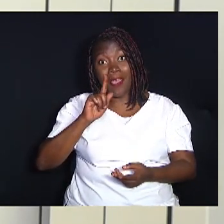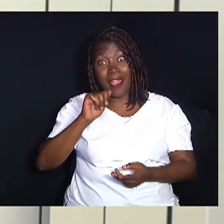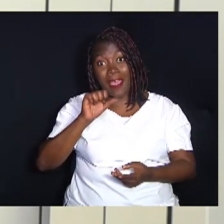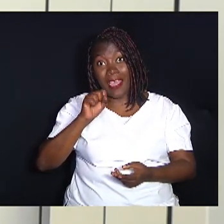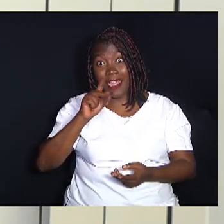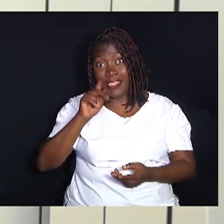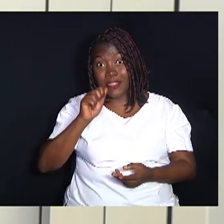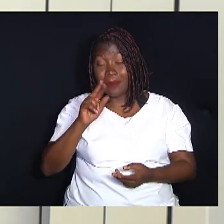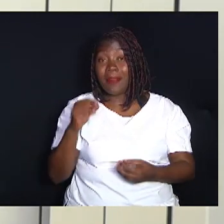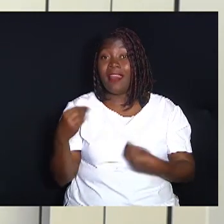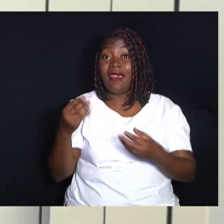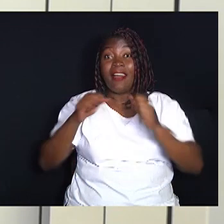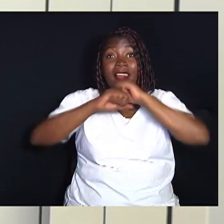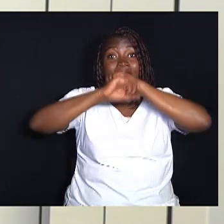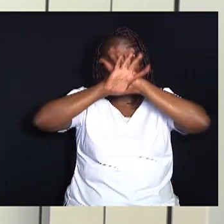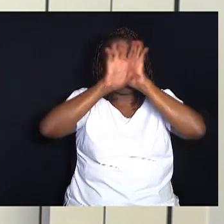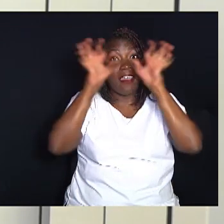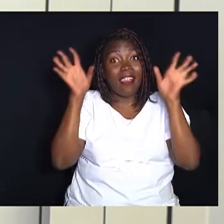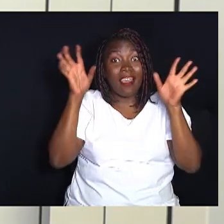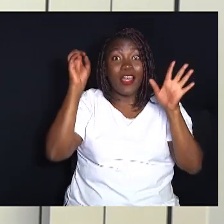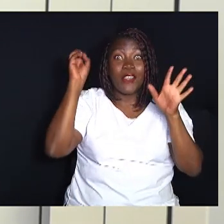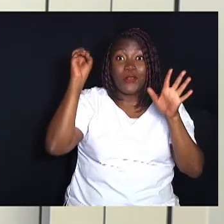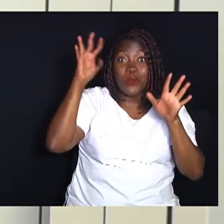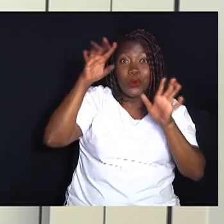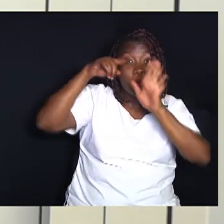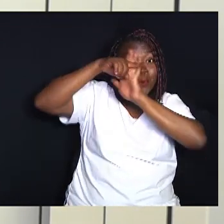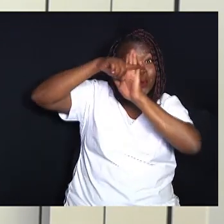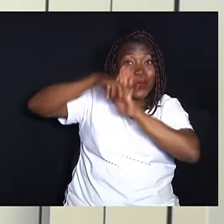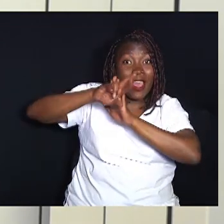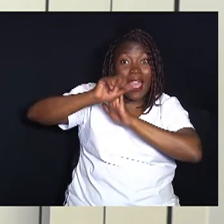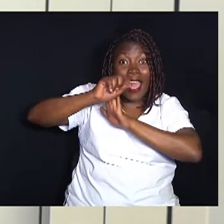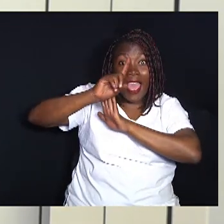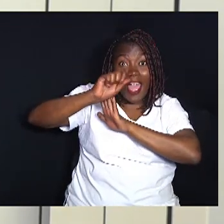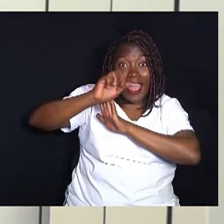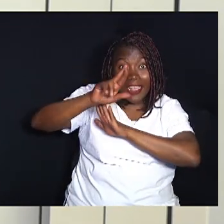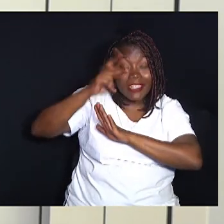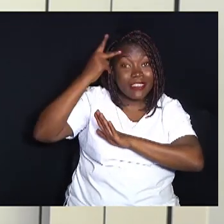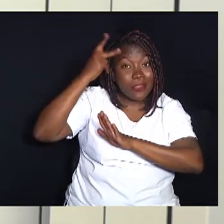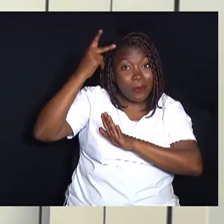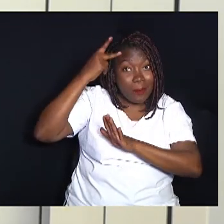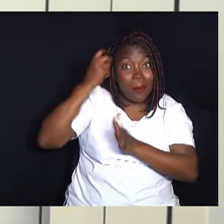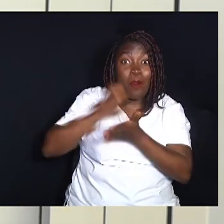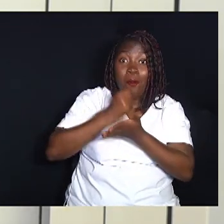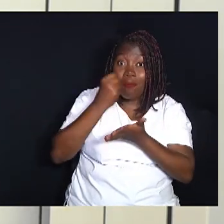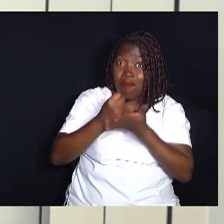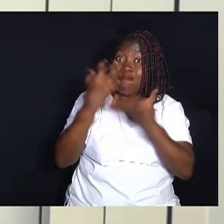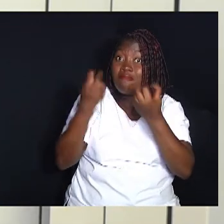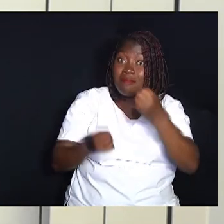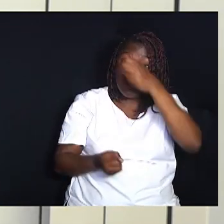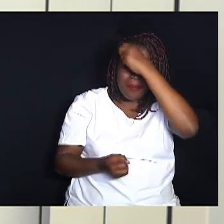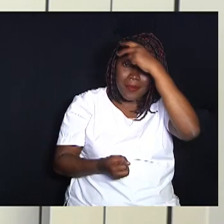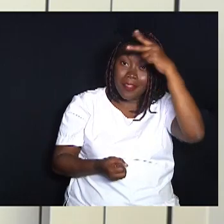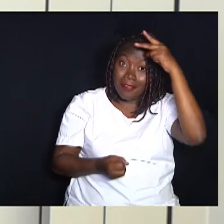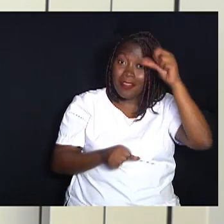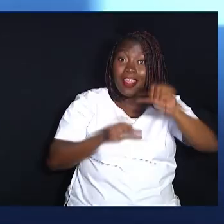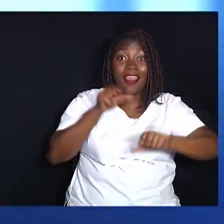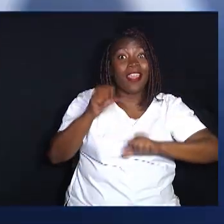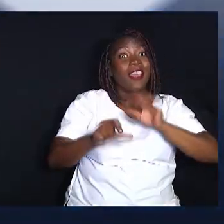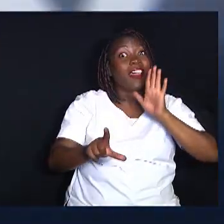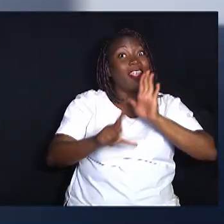transparência dos radares aqui na cidade, foi sancionado pelo prefeito e agora é lei.